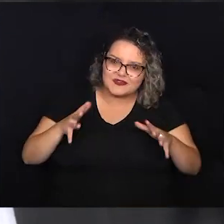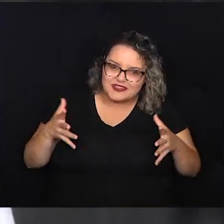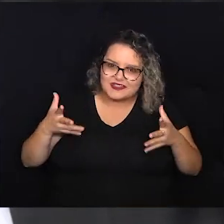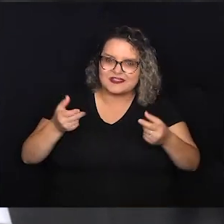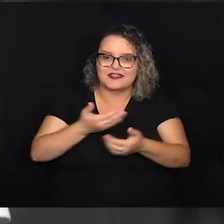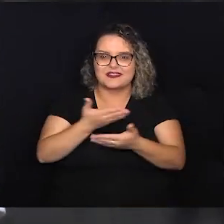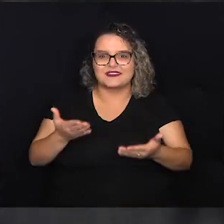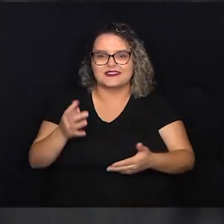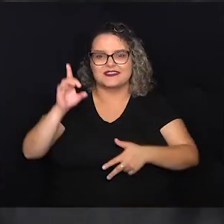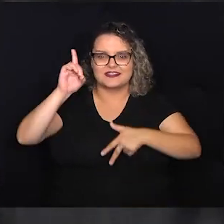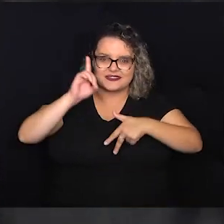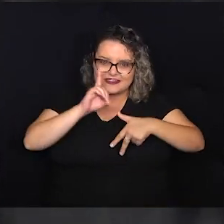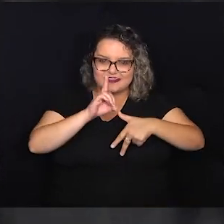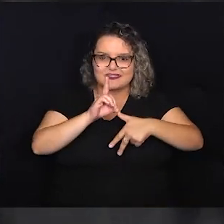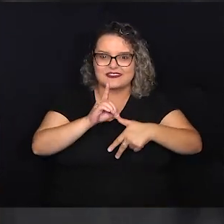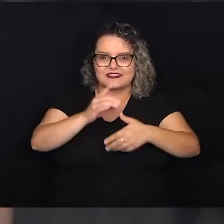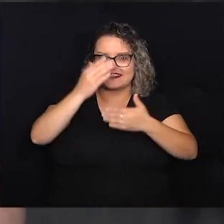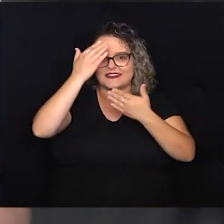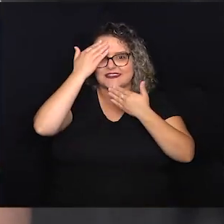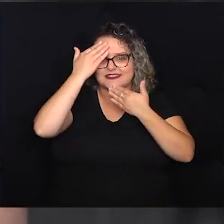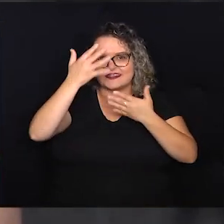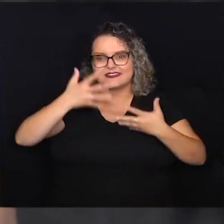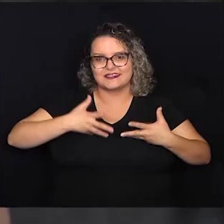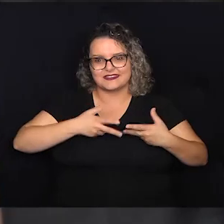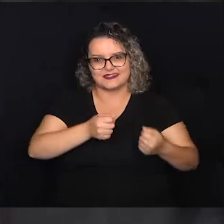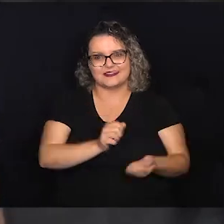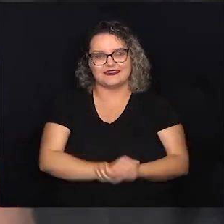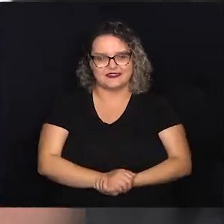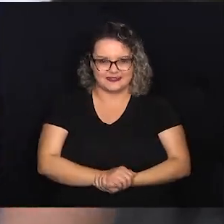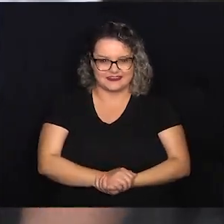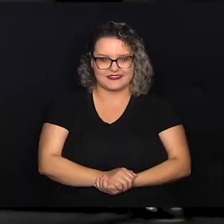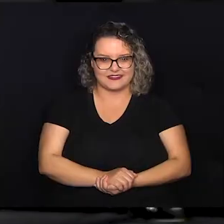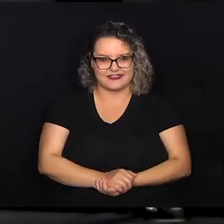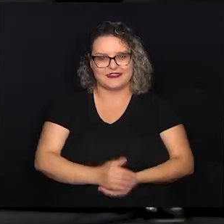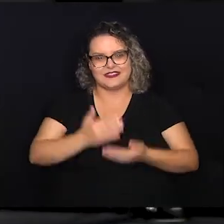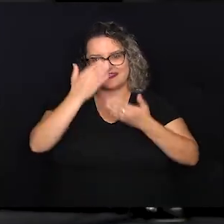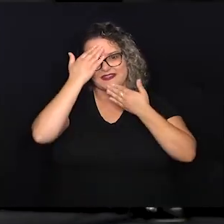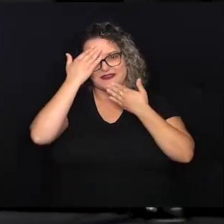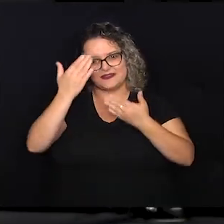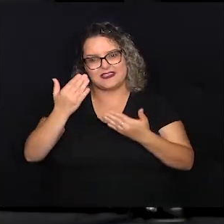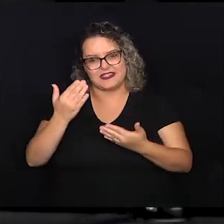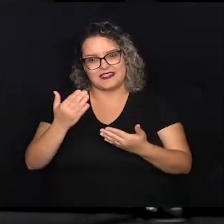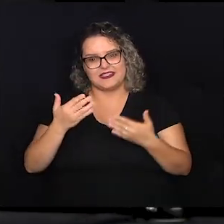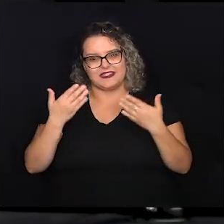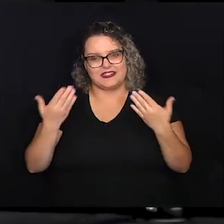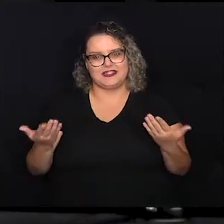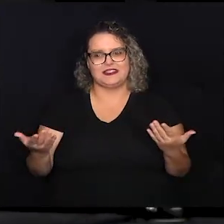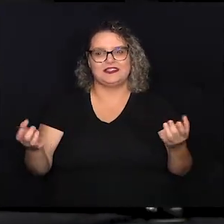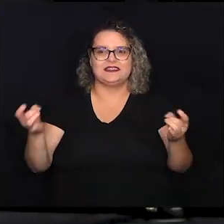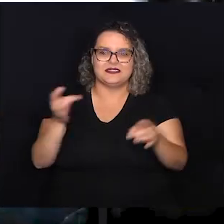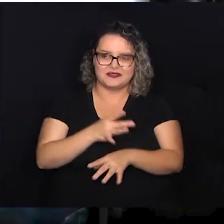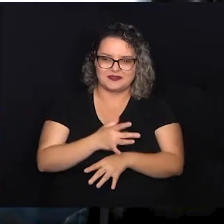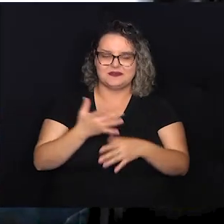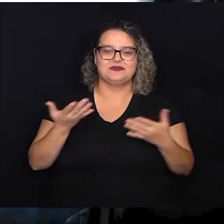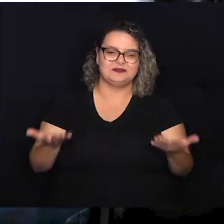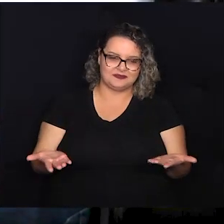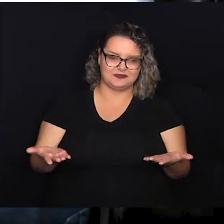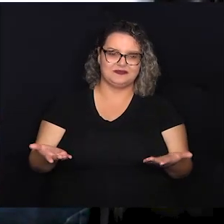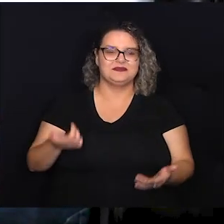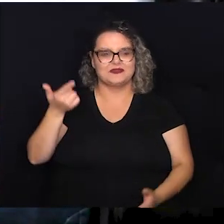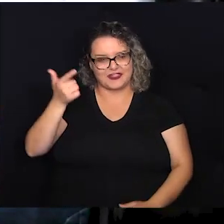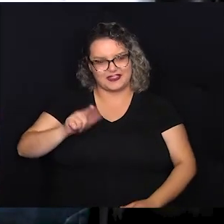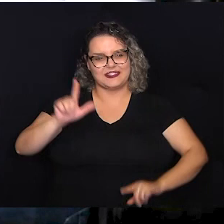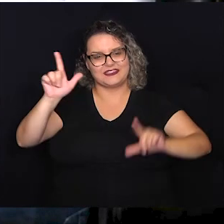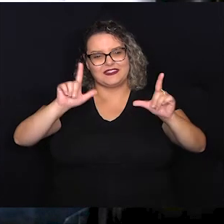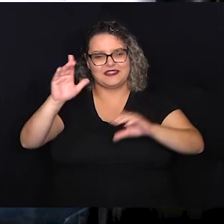abençoe vocês, fiquem com Deus e obrigado pelo convite. Obrigada, então, Rubão. E a gente vai ficando por aqui, viu,